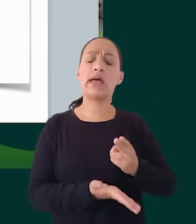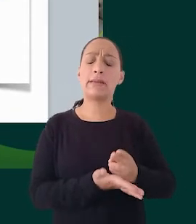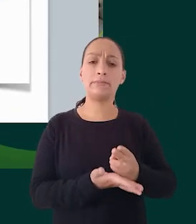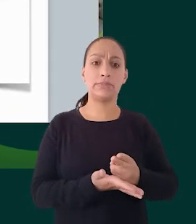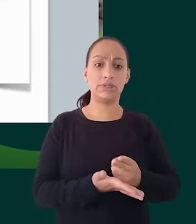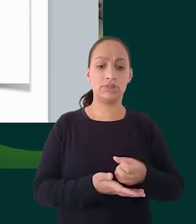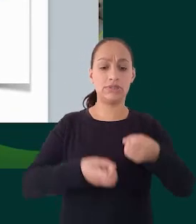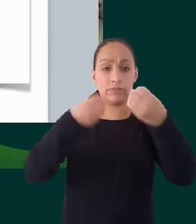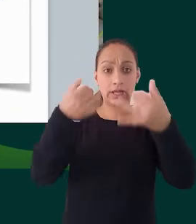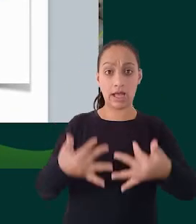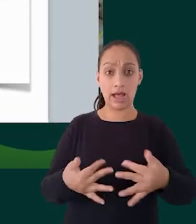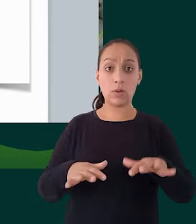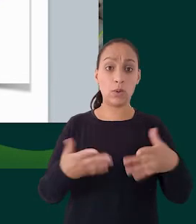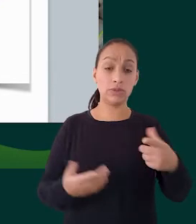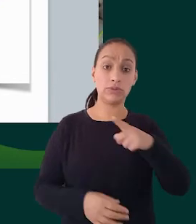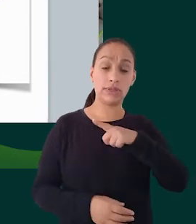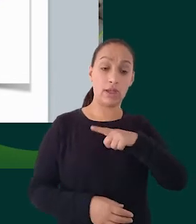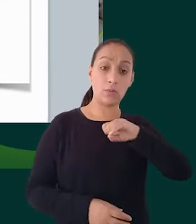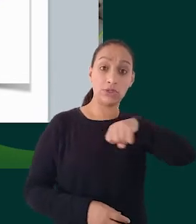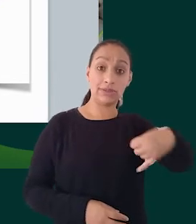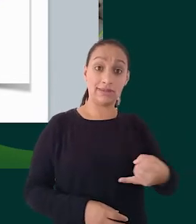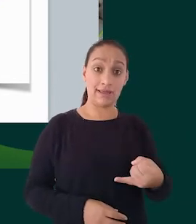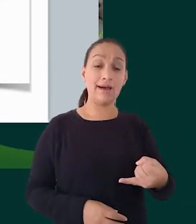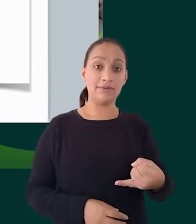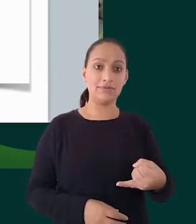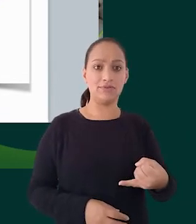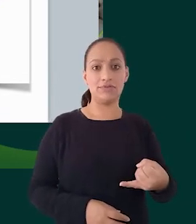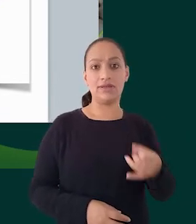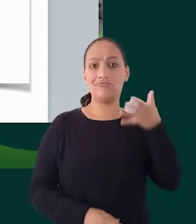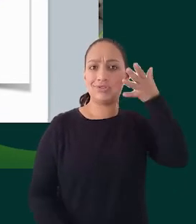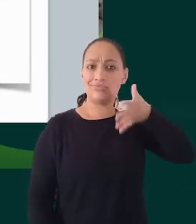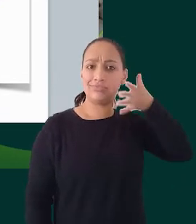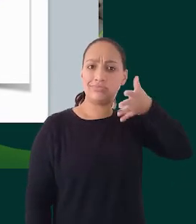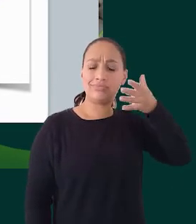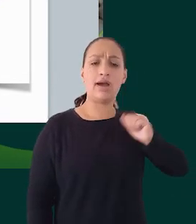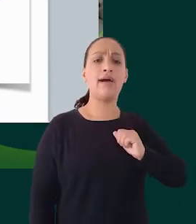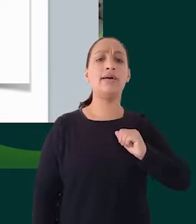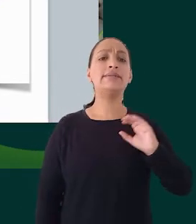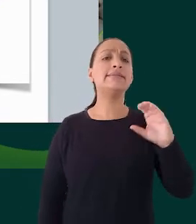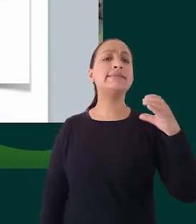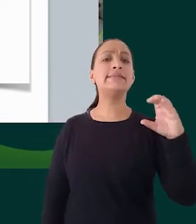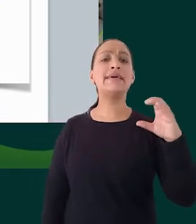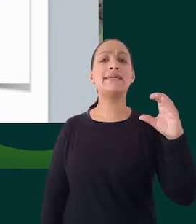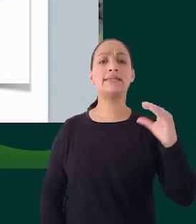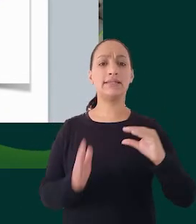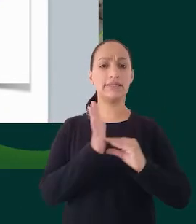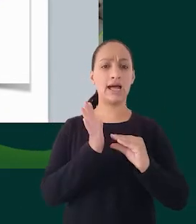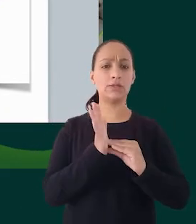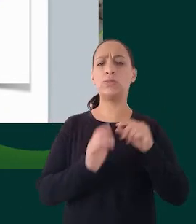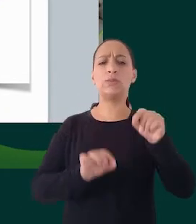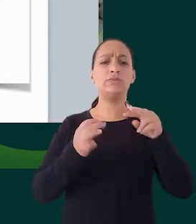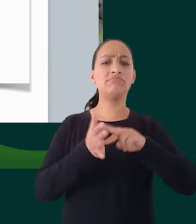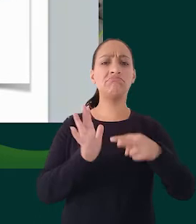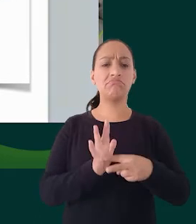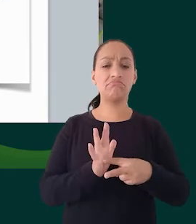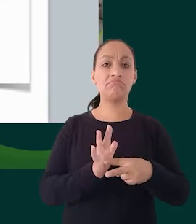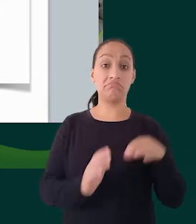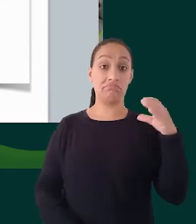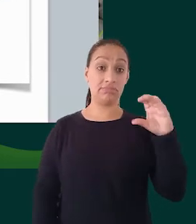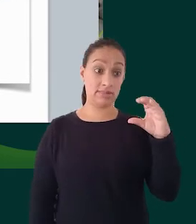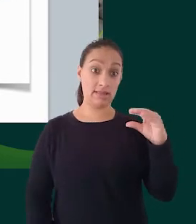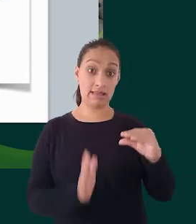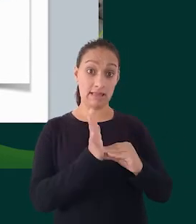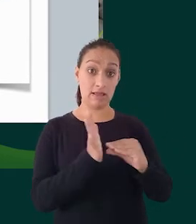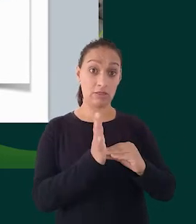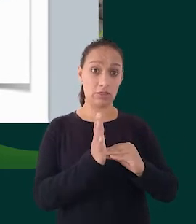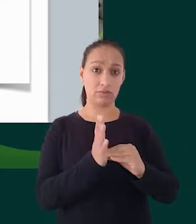quando tenho a oportunidade de fazer alguma fala, que é o de ciência de dados. O que vem a ser ciência de dados? Então, ciência de dados, que hoje se